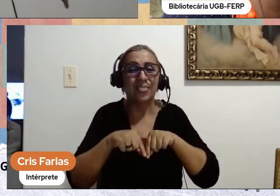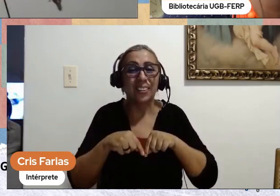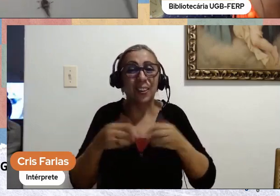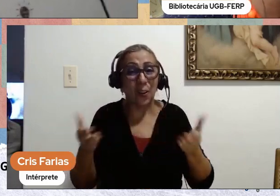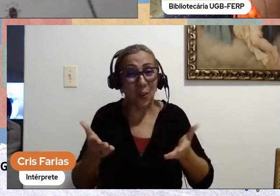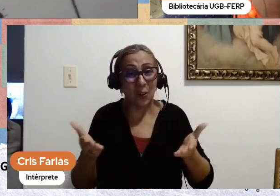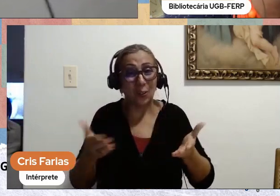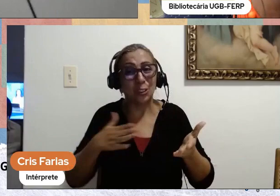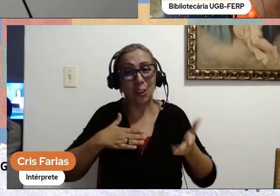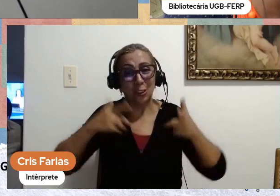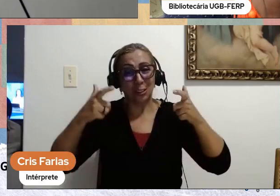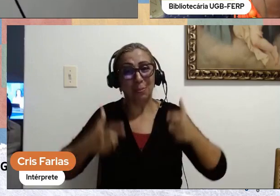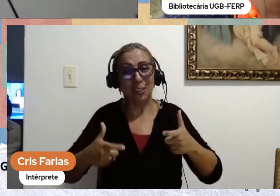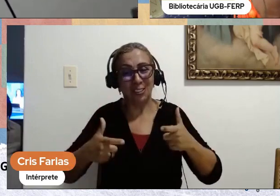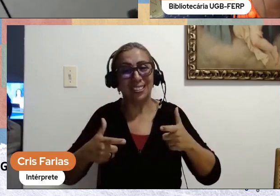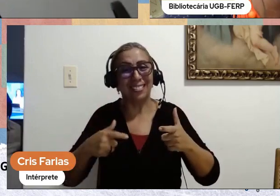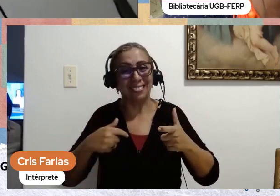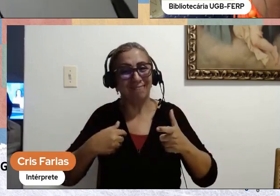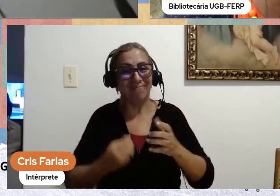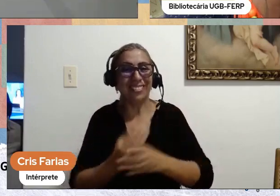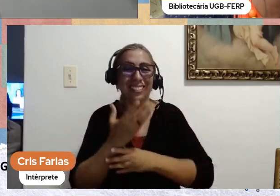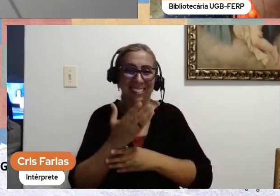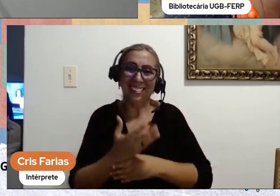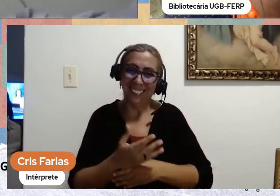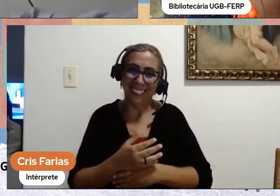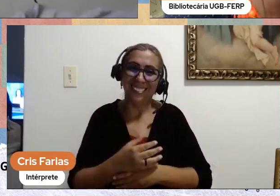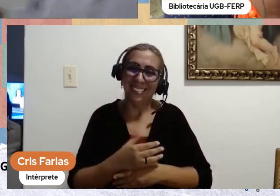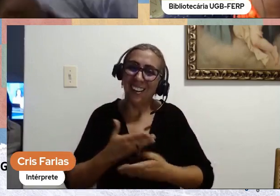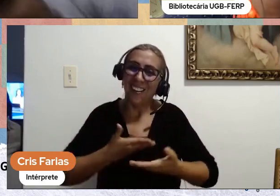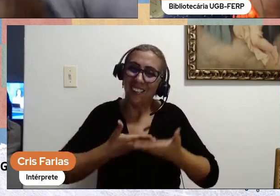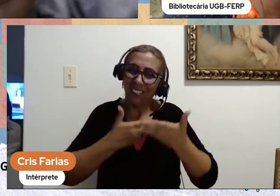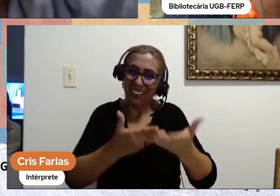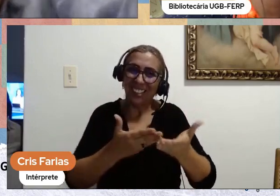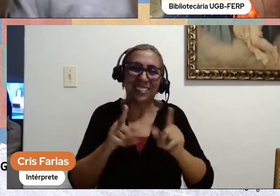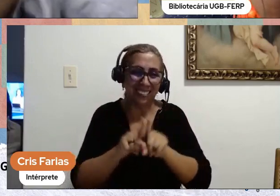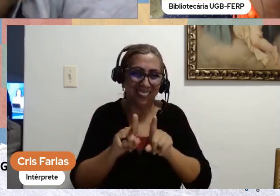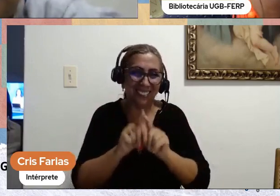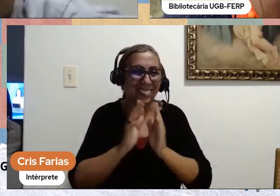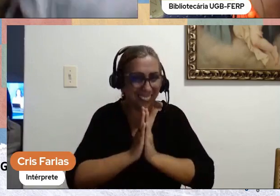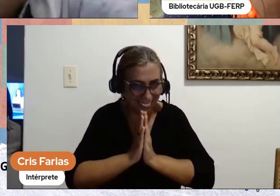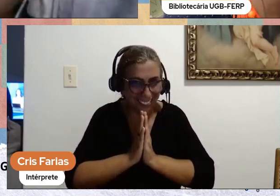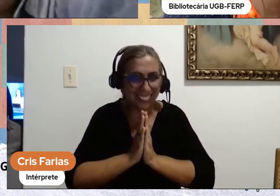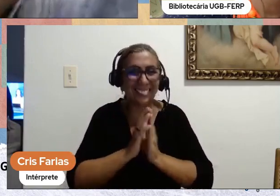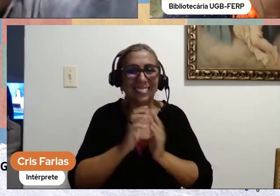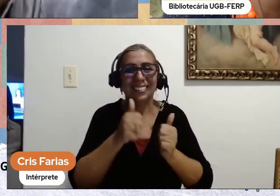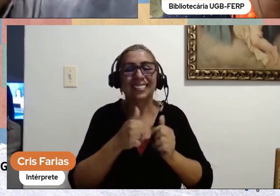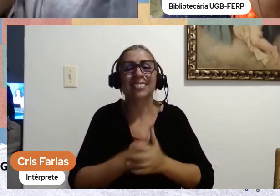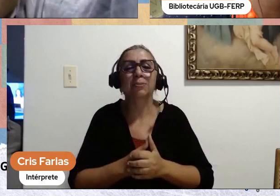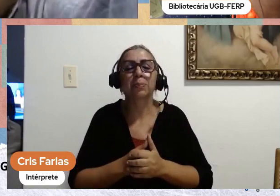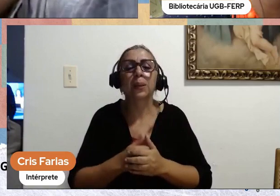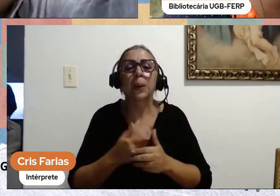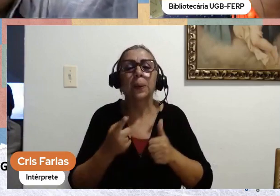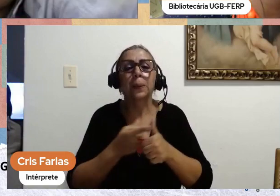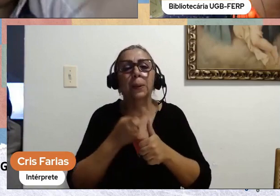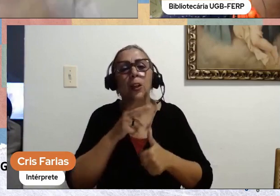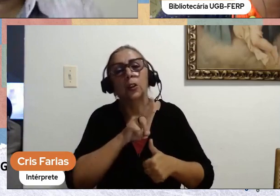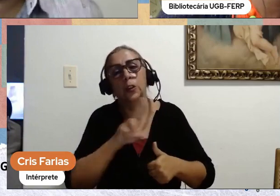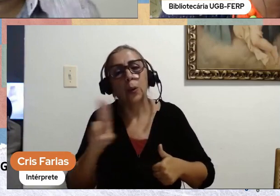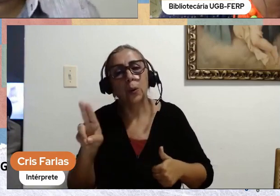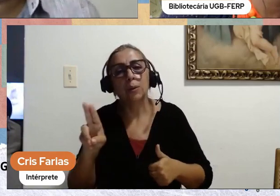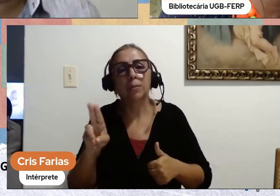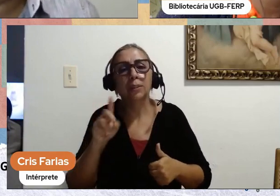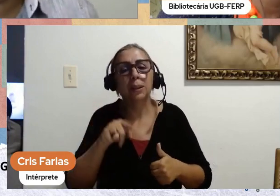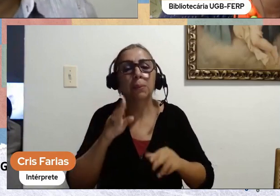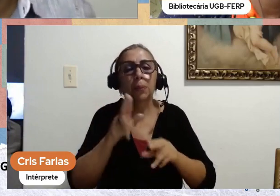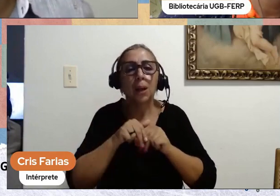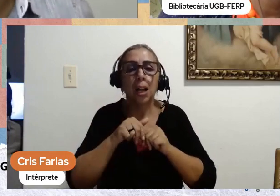nosso espaço de cocriação, tá, Cris? Sim. Tá convidada a voltar também. Então, a Magda foi o primeiro nome, pensando justamente na questão